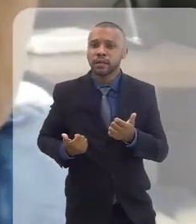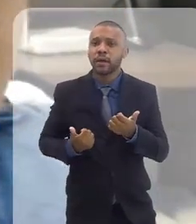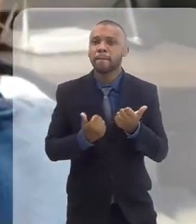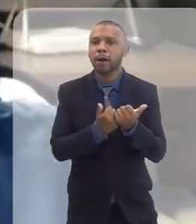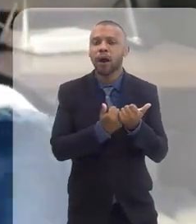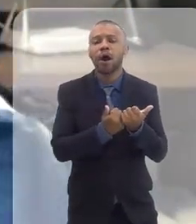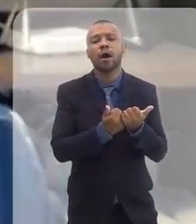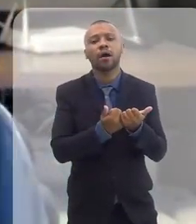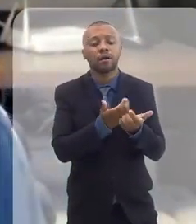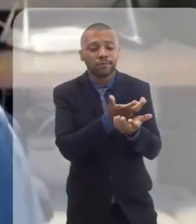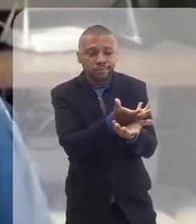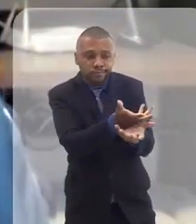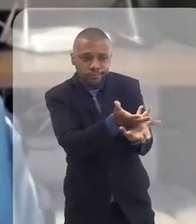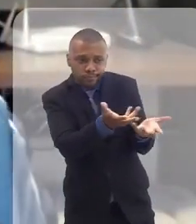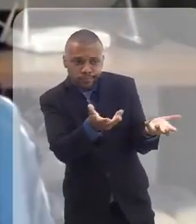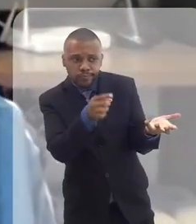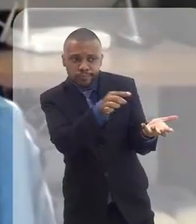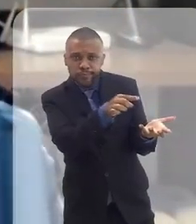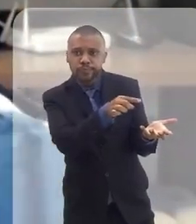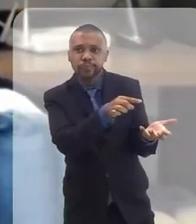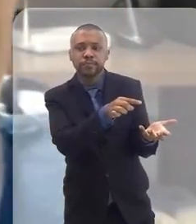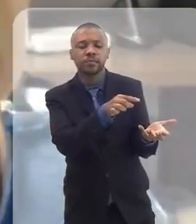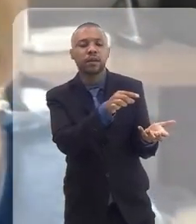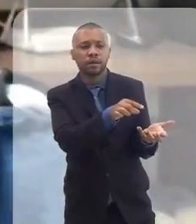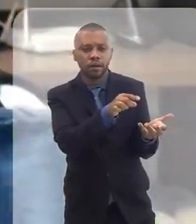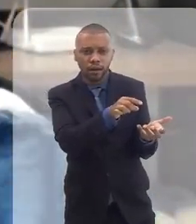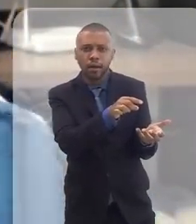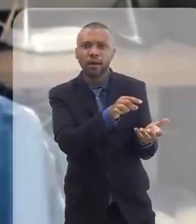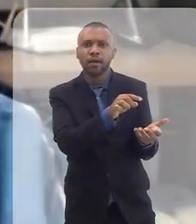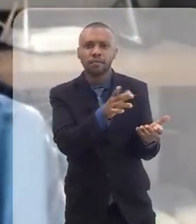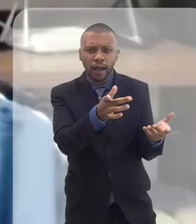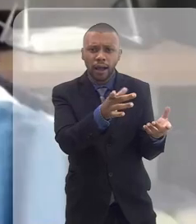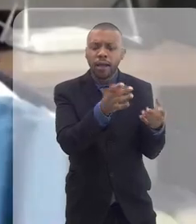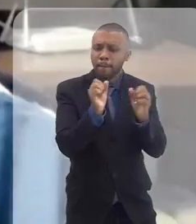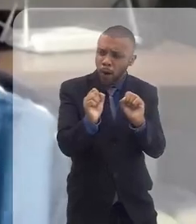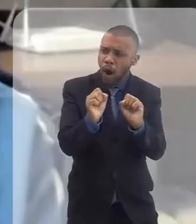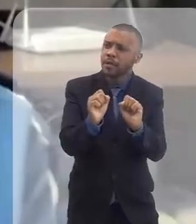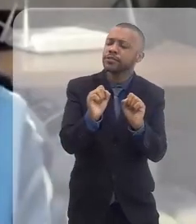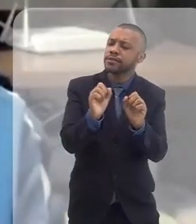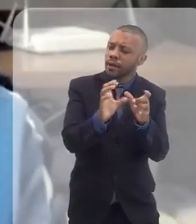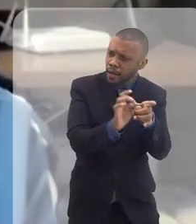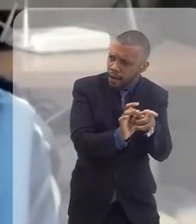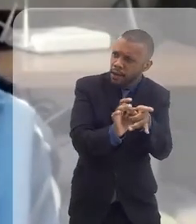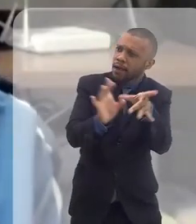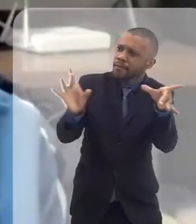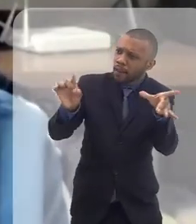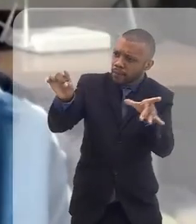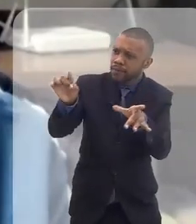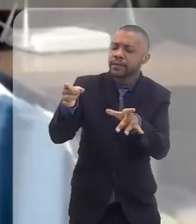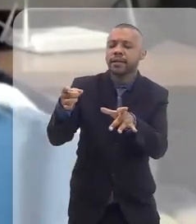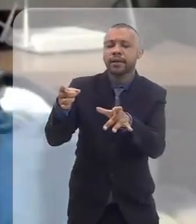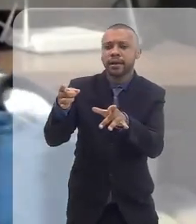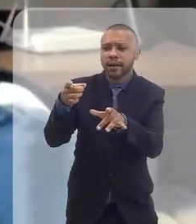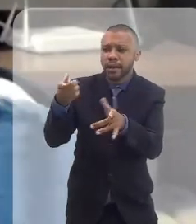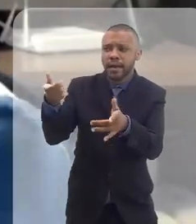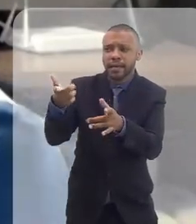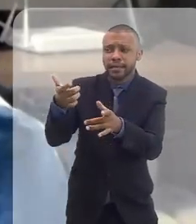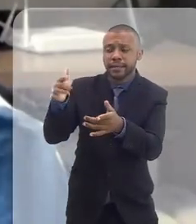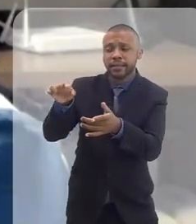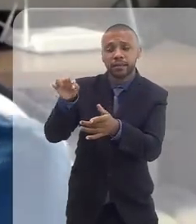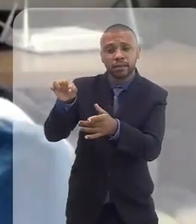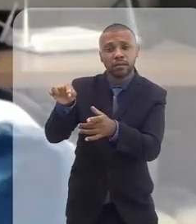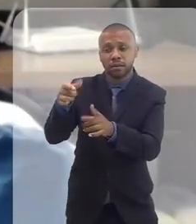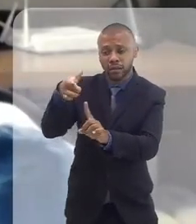dando na bandeja, leva embora essa joia para você terminar